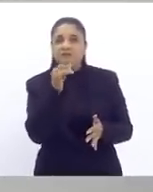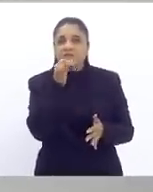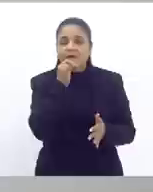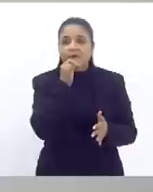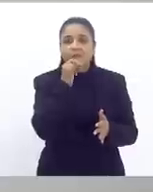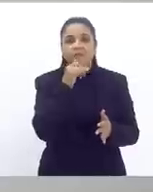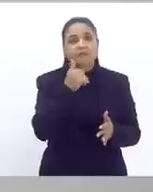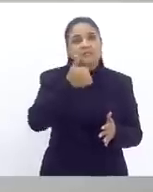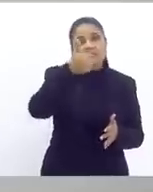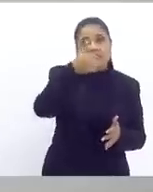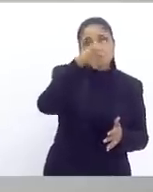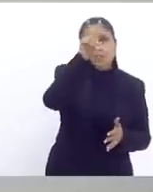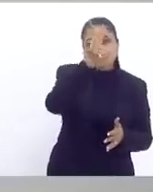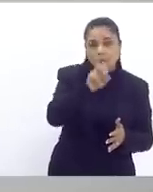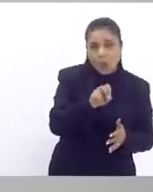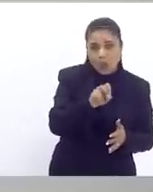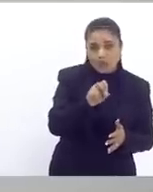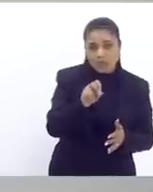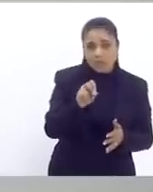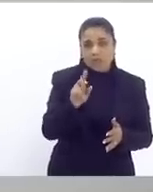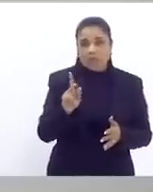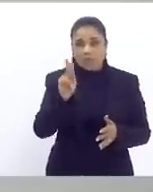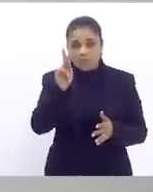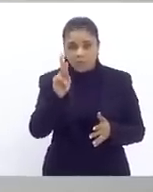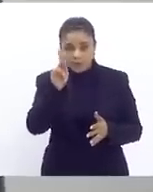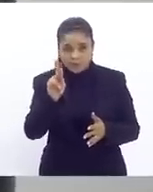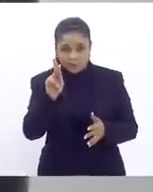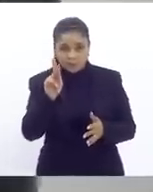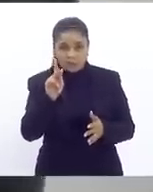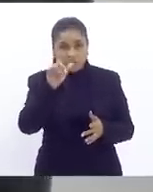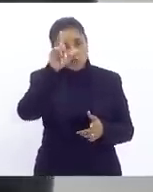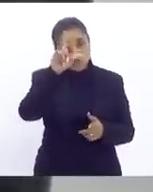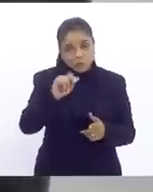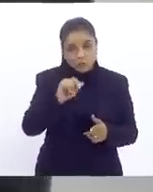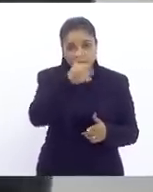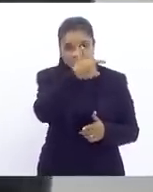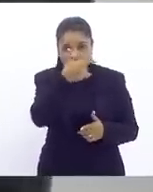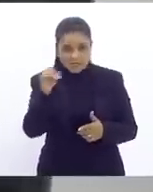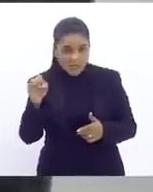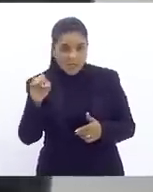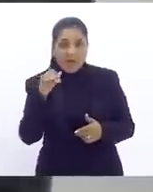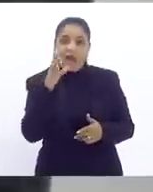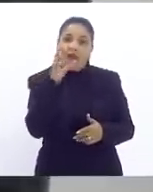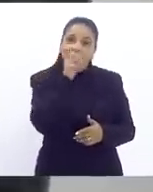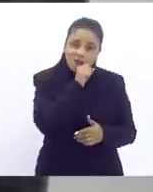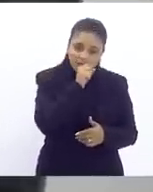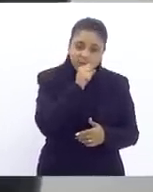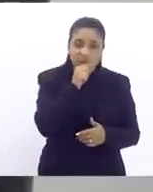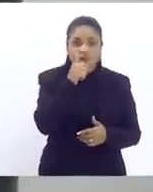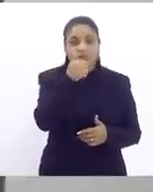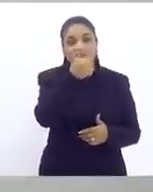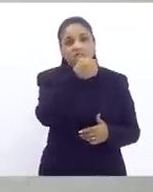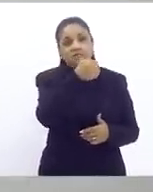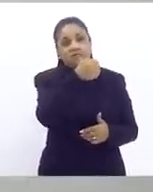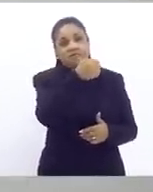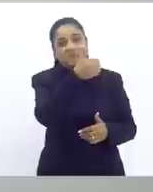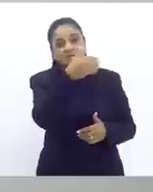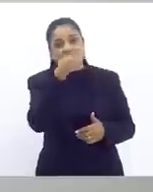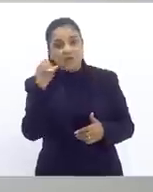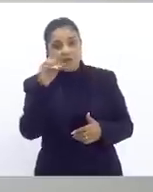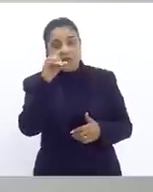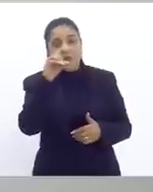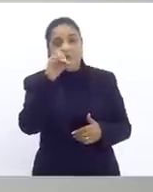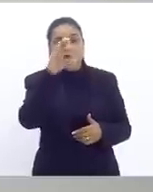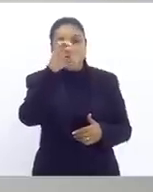Kg para chegar a senha rápido agora dos 100 pro 90 é fica mais difícil é igual nota de colégios para